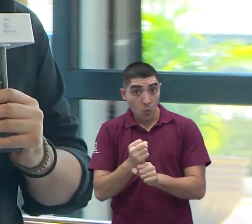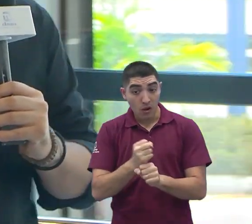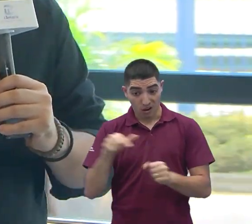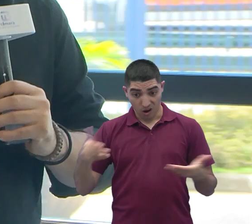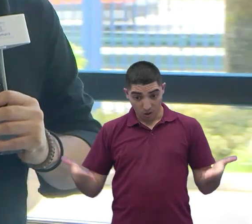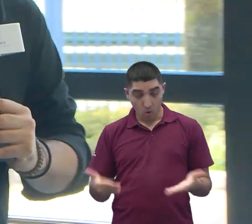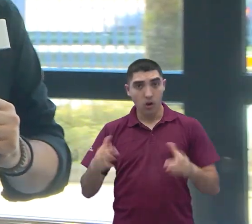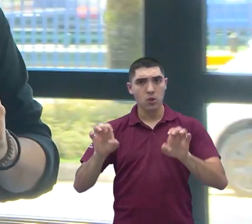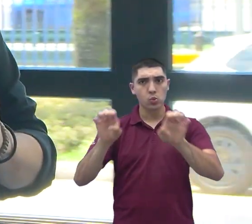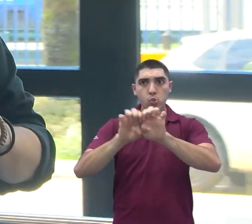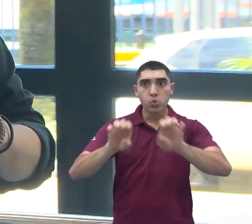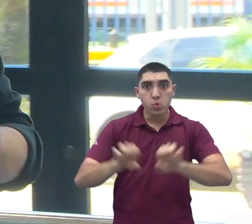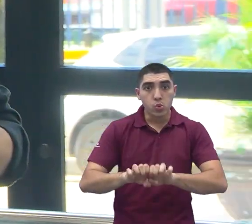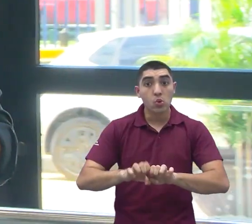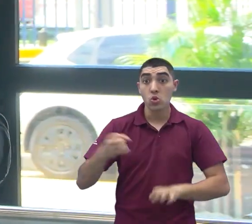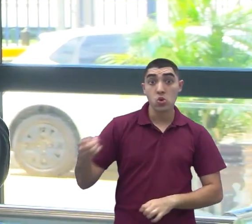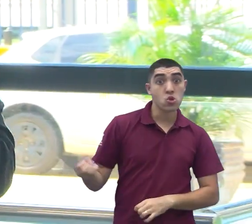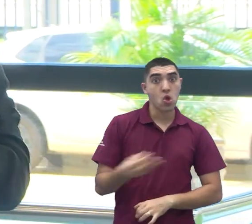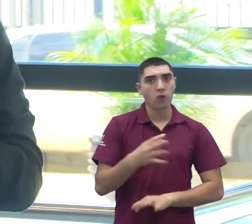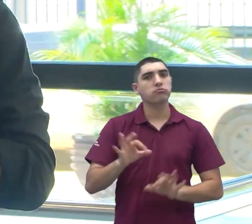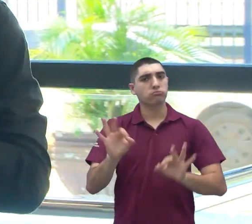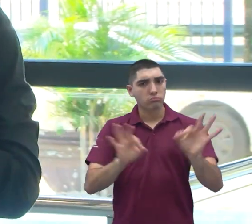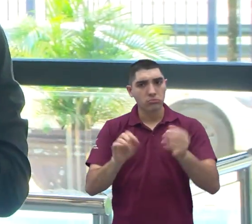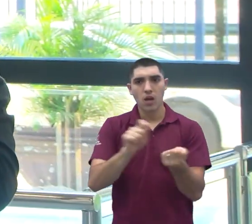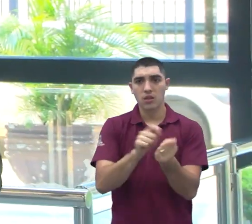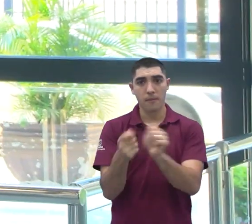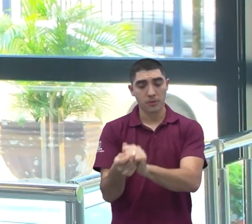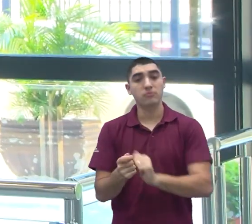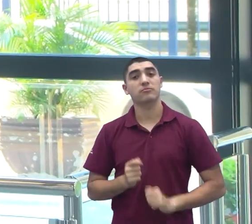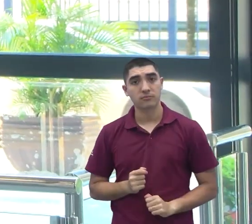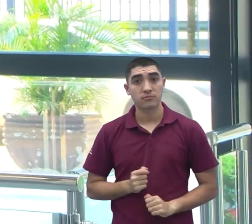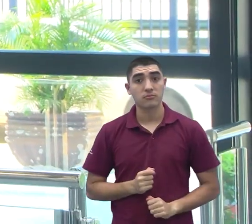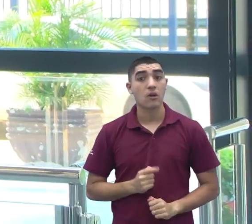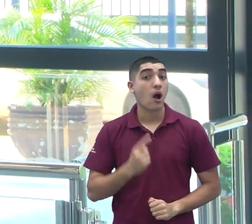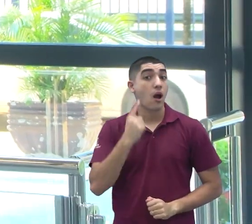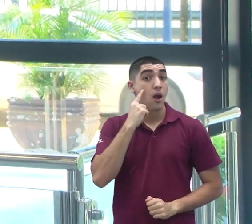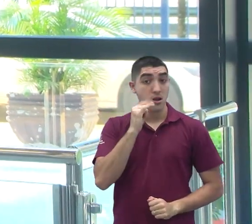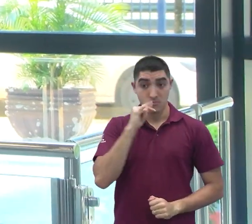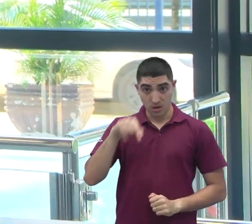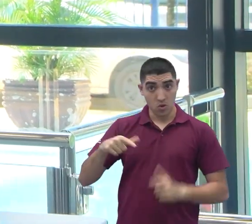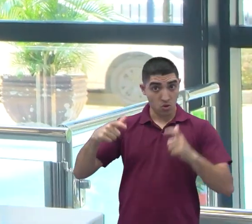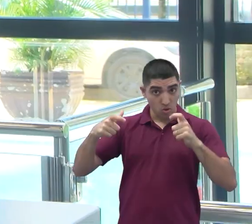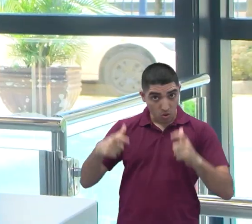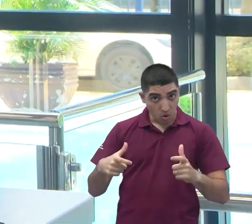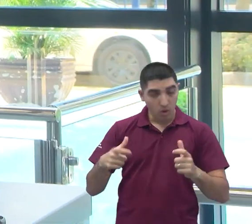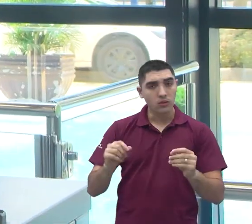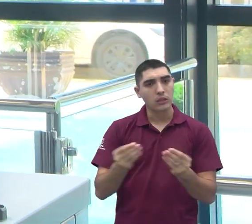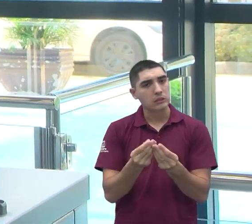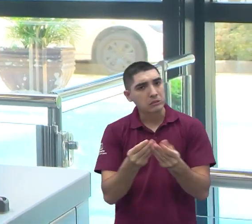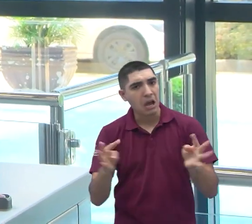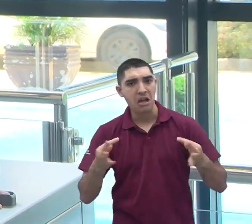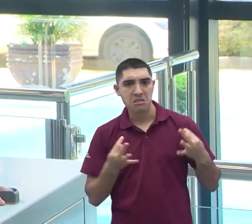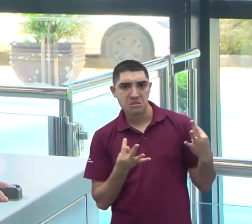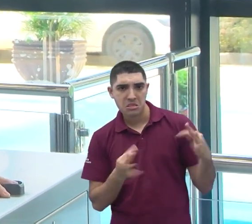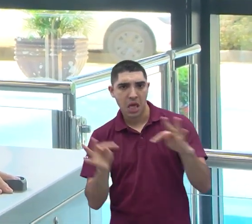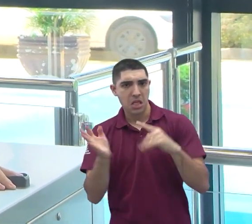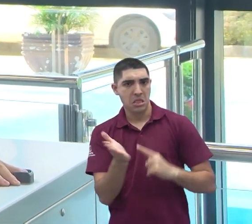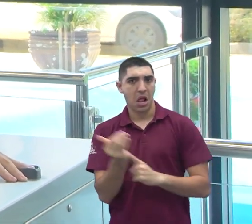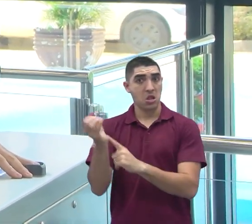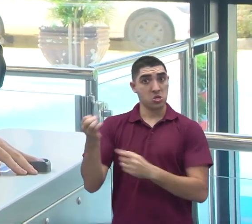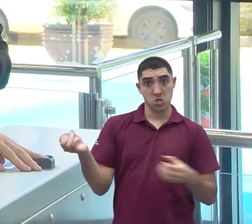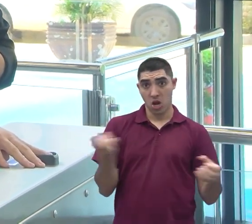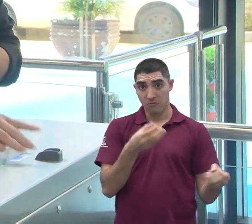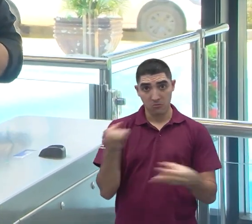24 anos, essa estrutura se adaptou às novas necessidades de São José. Esse espaço incorporou